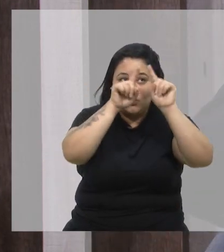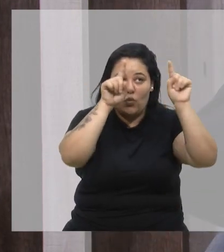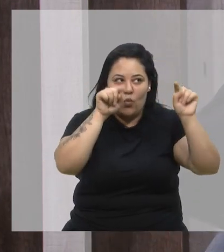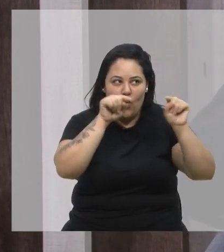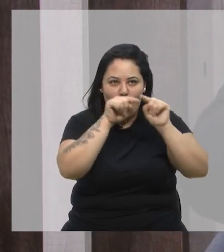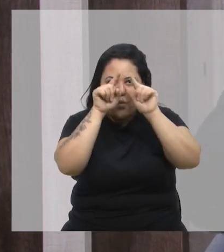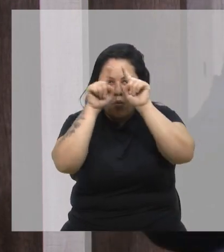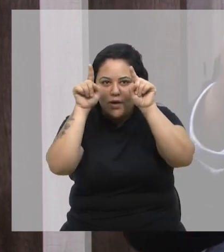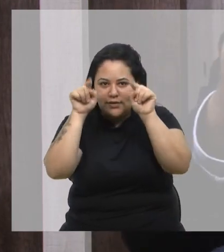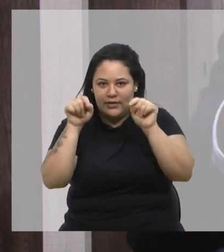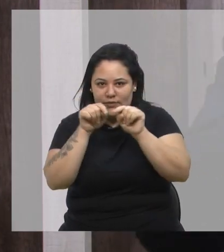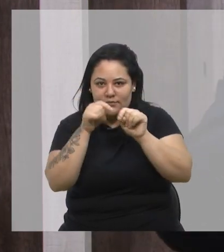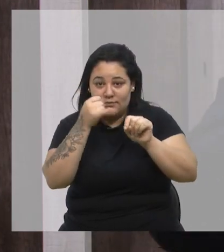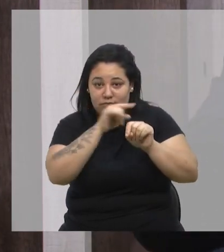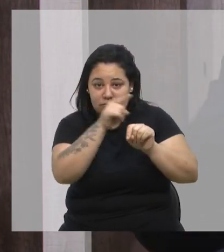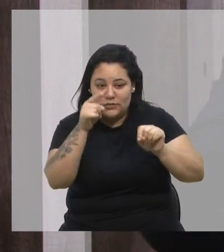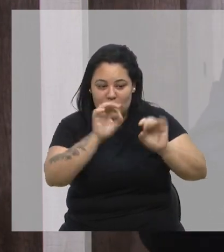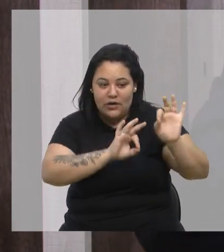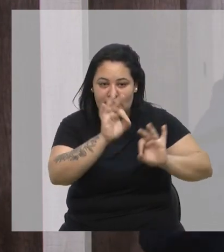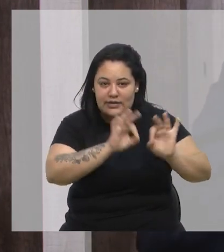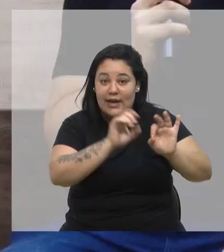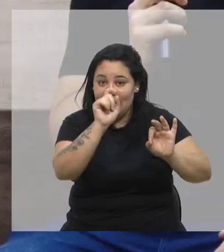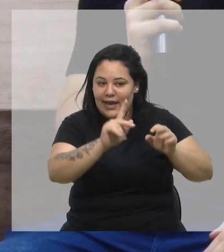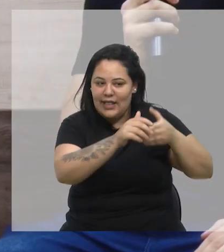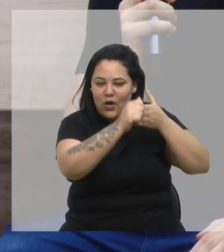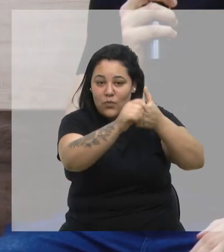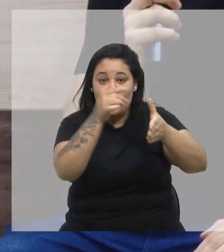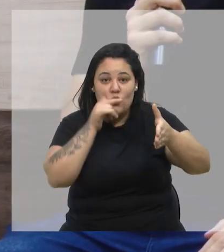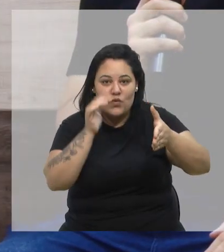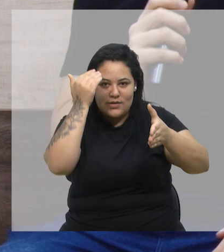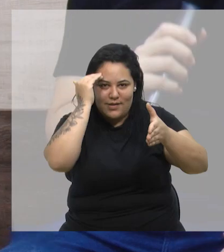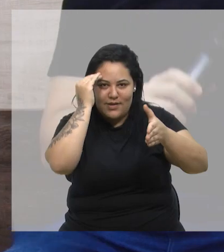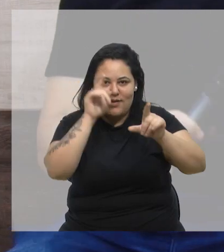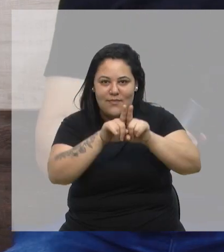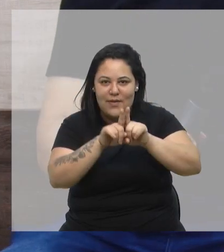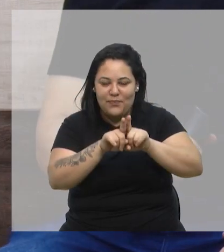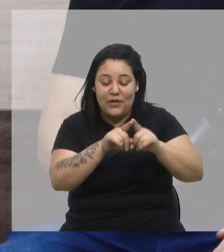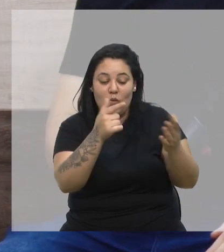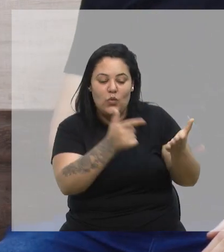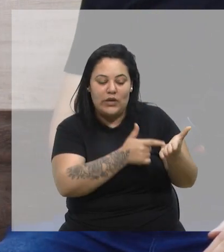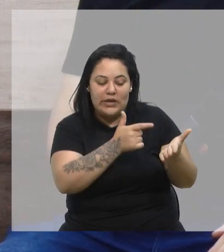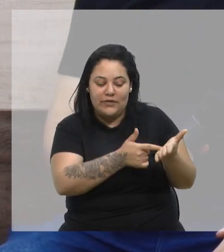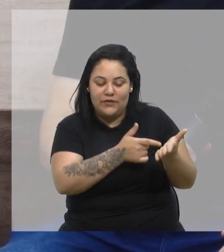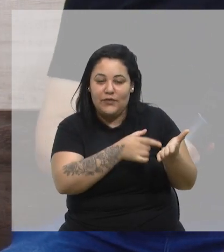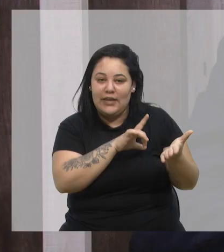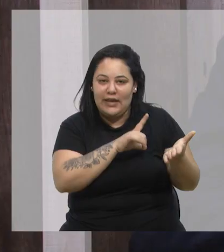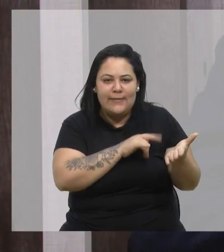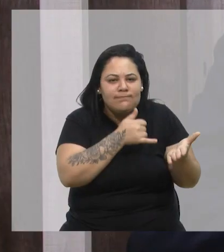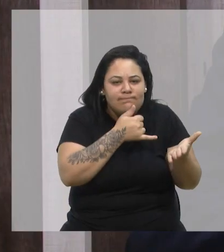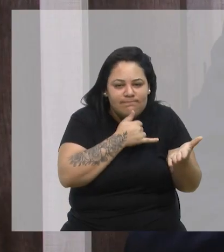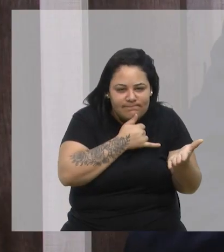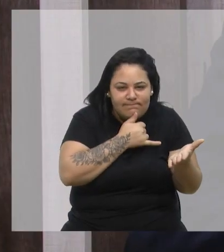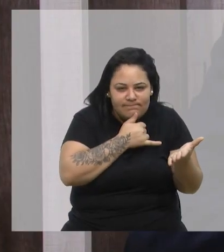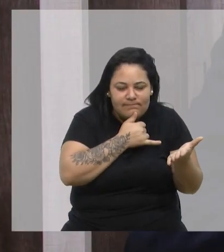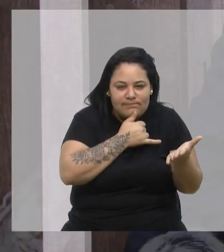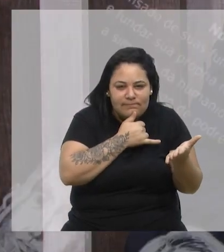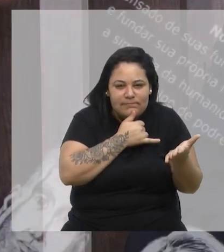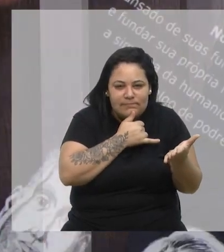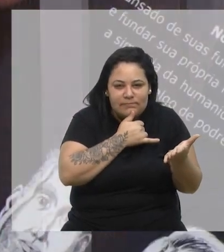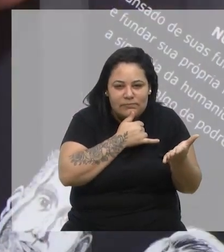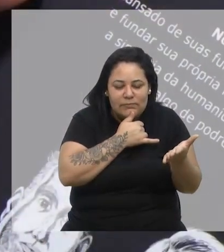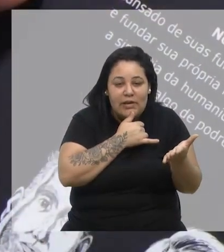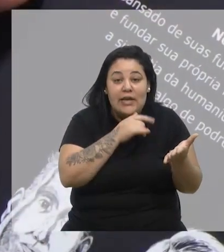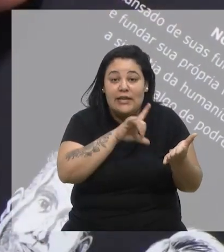o título da sessão em quadrinhos, se nós pudermos organizar para quem está nos acompanhando entender. Então, no livro nós temos a Era